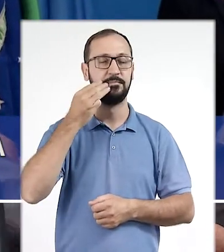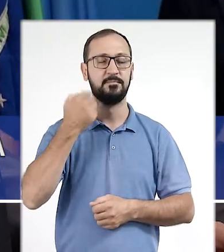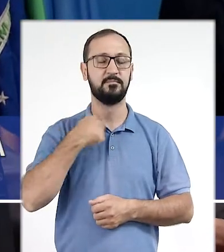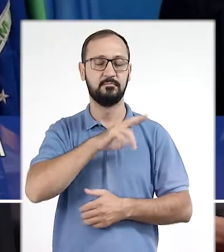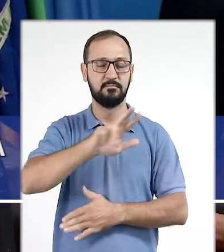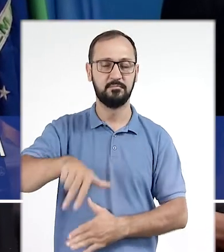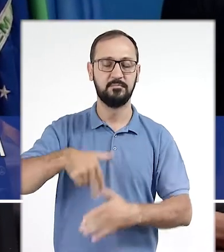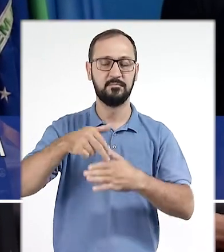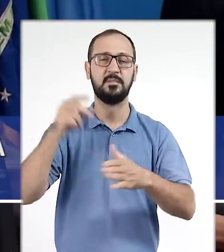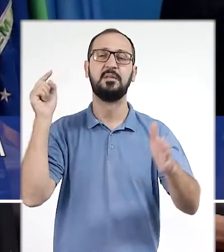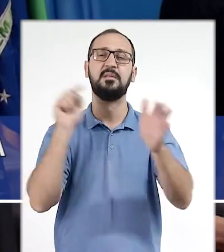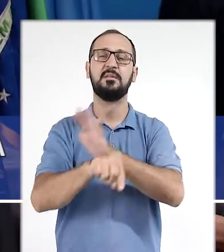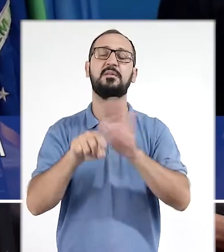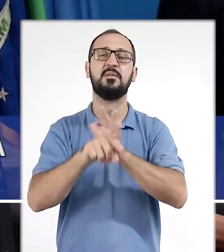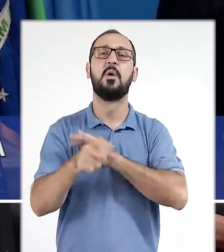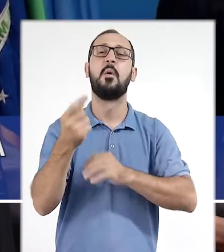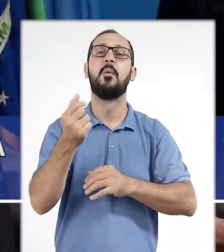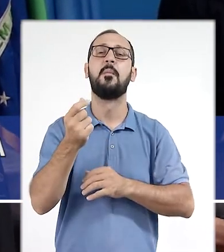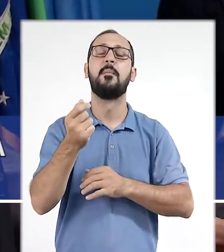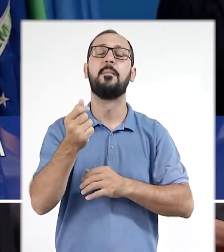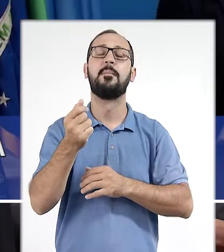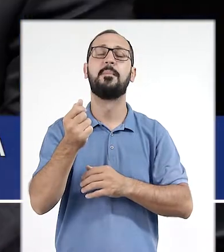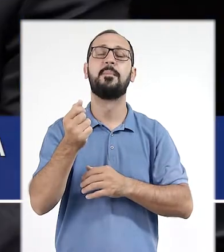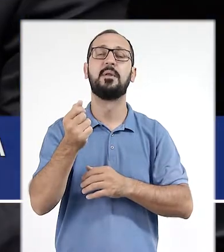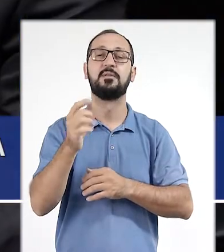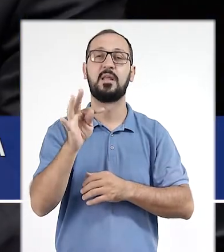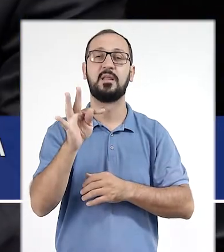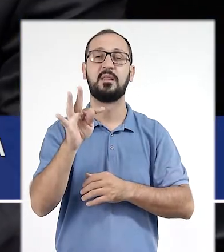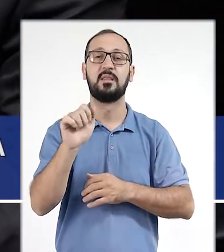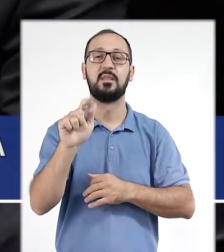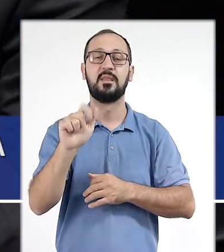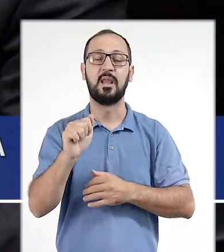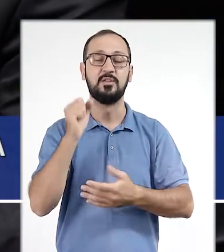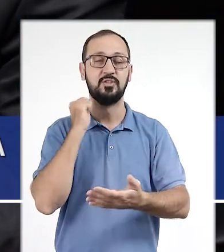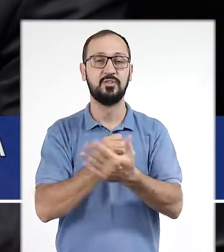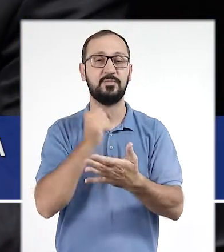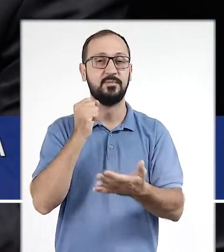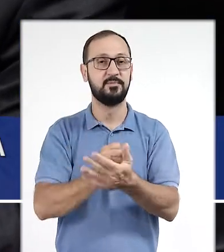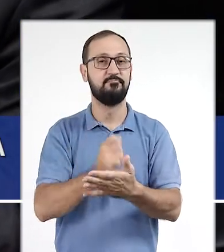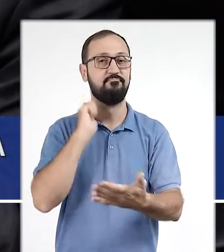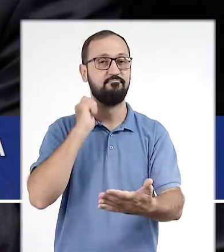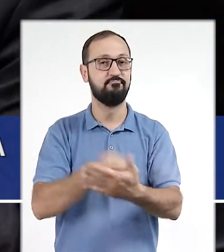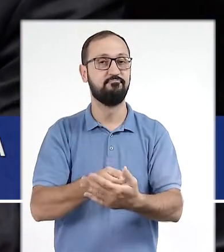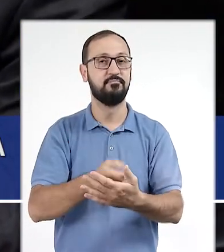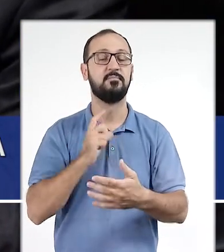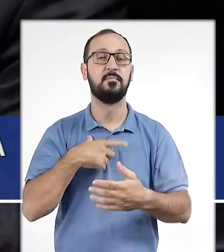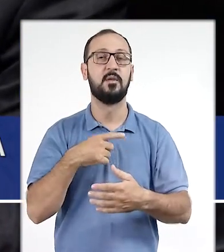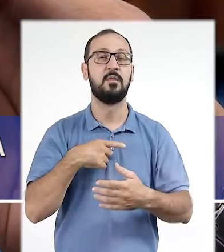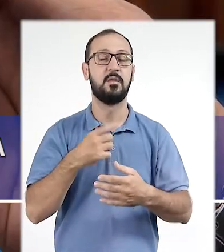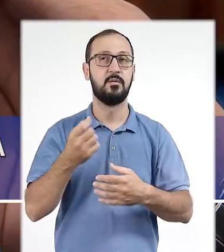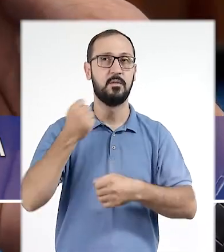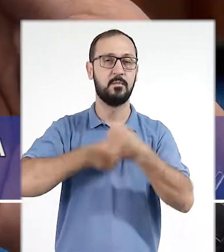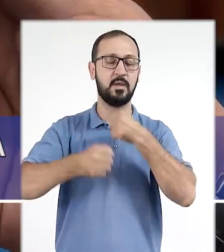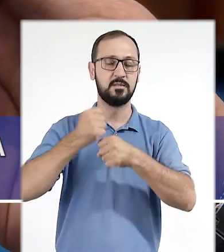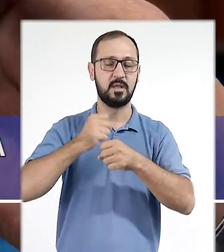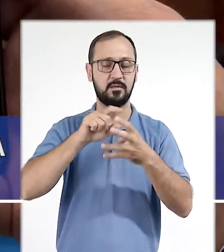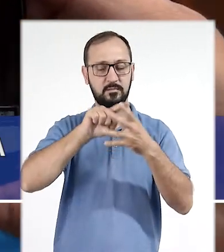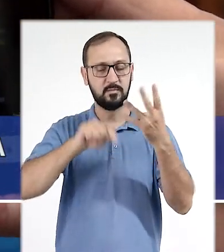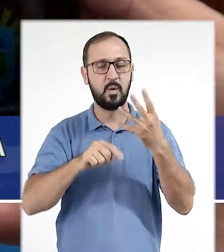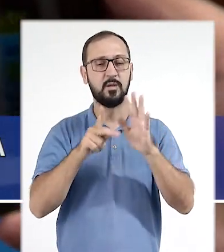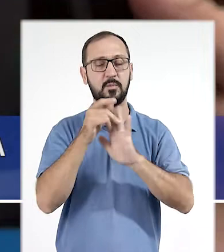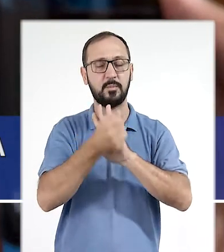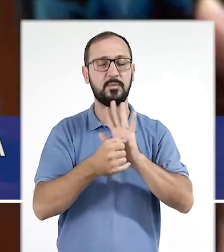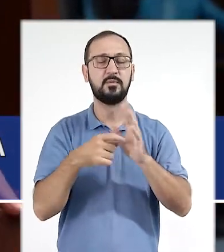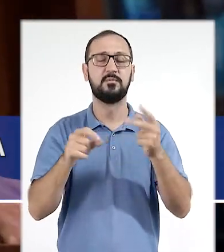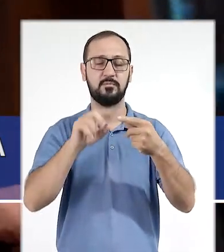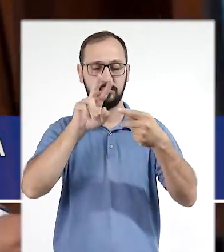Filho questionou na tribuna os valores das taxas cartorárias cobradas em Mato Grosso do Sul. Desde o fim do ano passado, 4 projetos de lei tratam